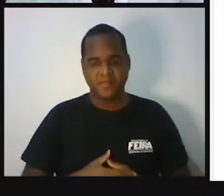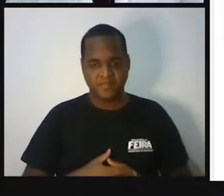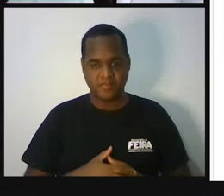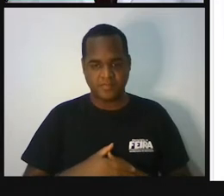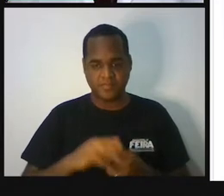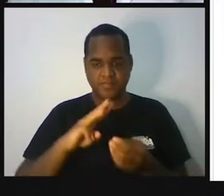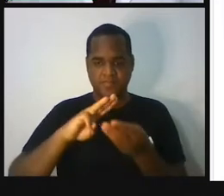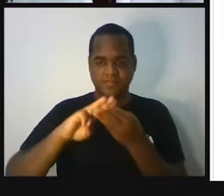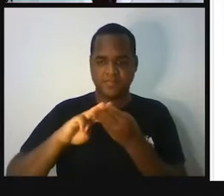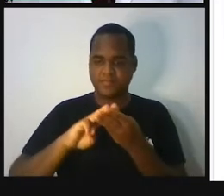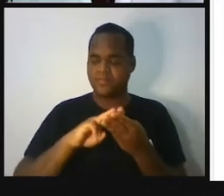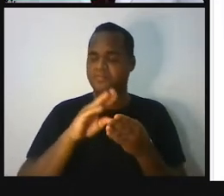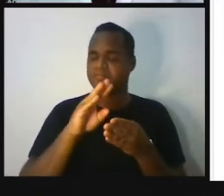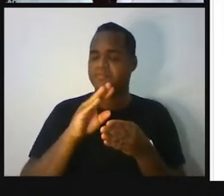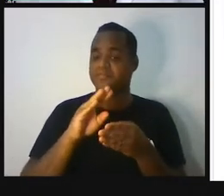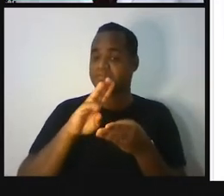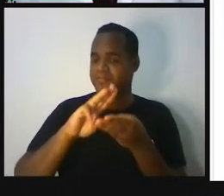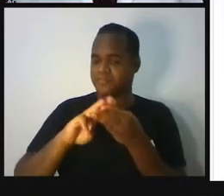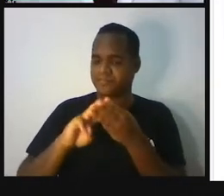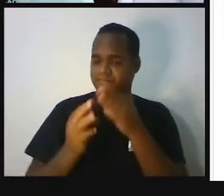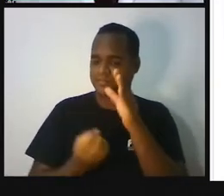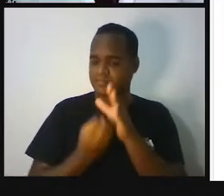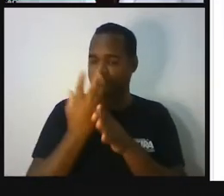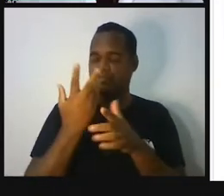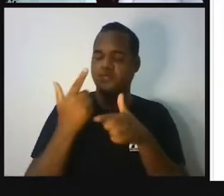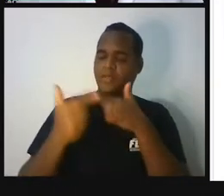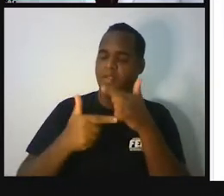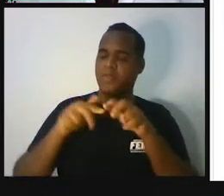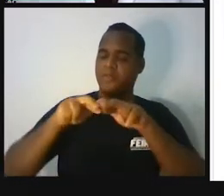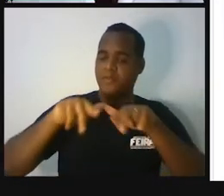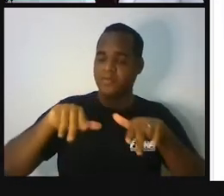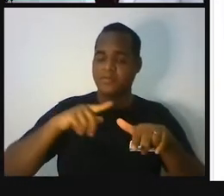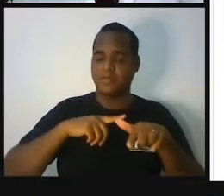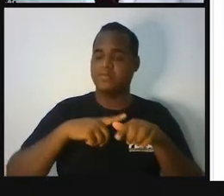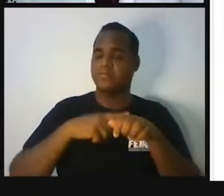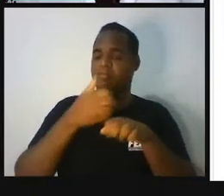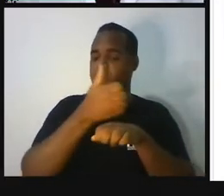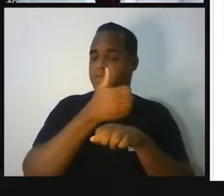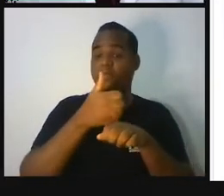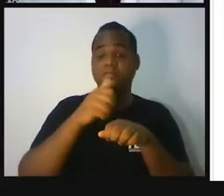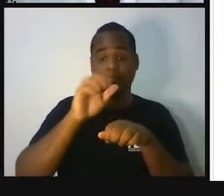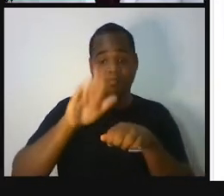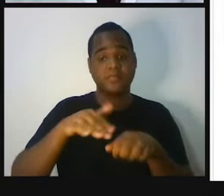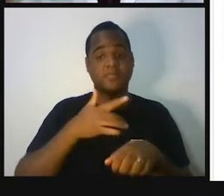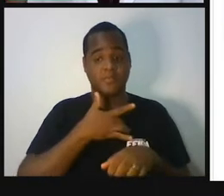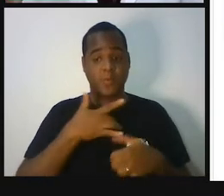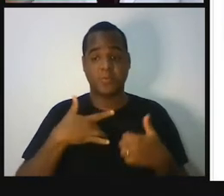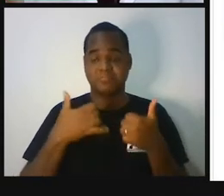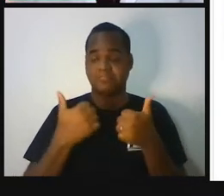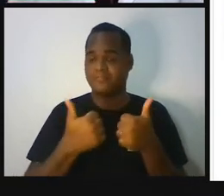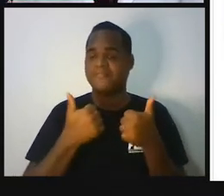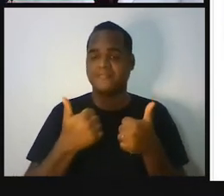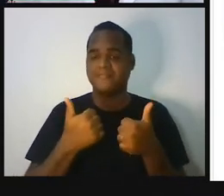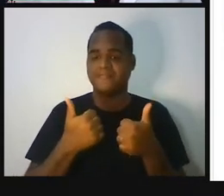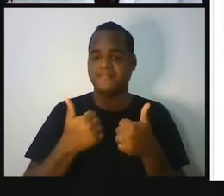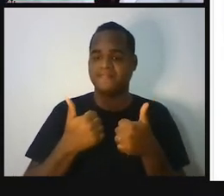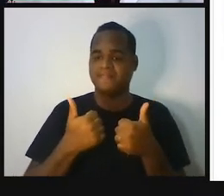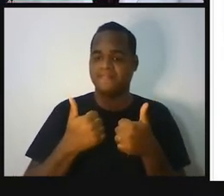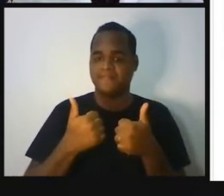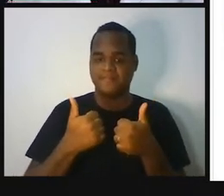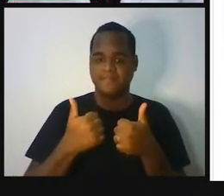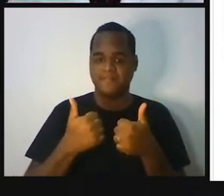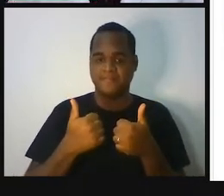a matemática aparece em várias dessas profissões da área de saúde né A verdade é